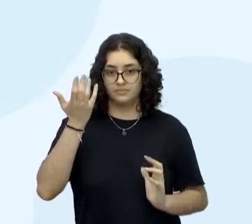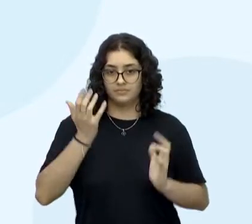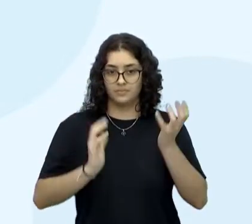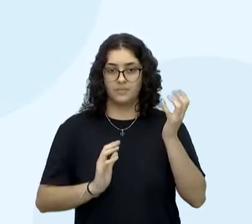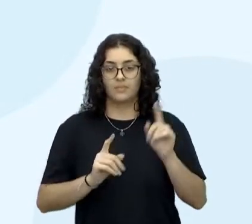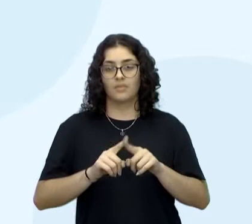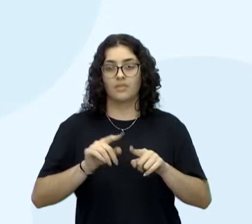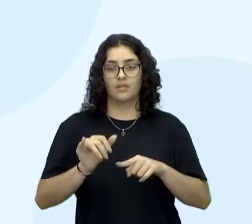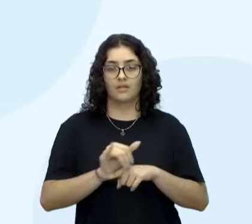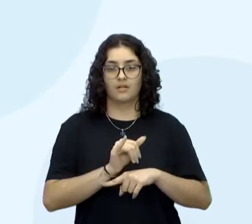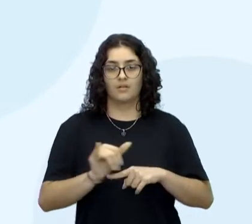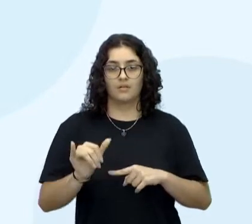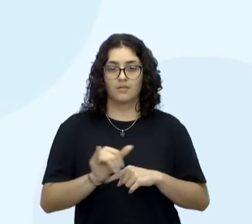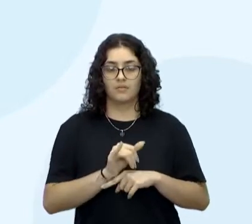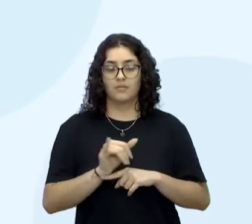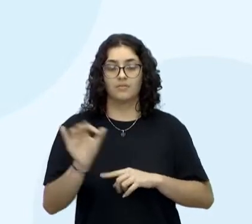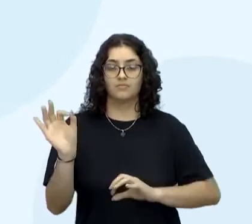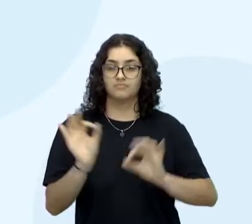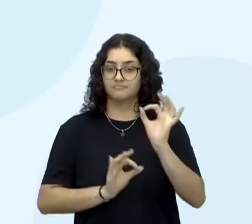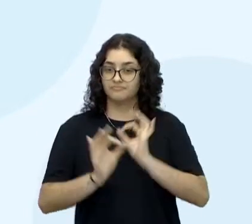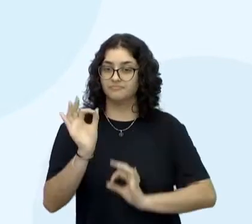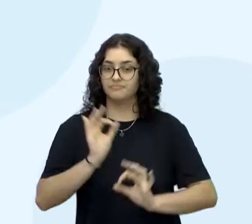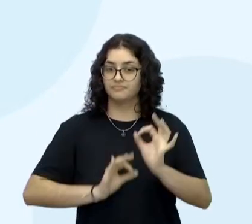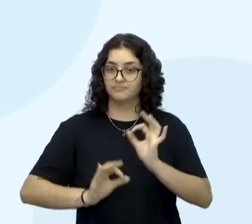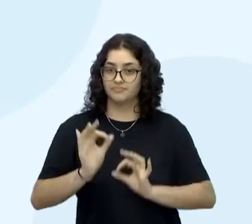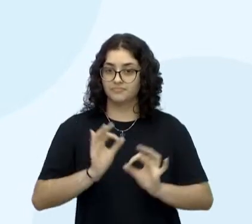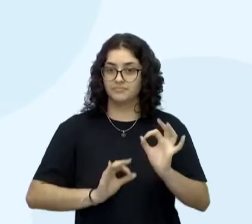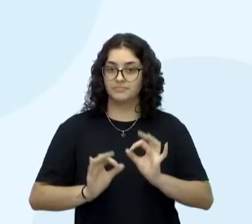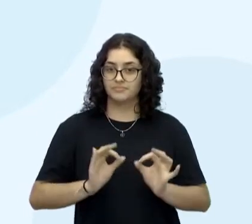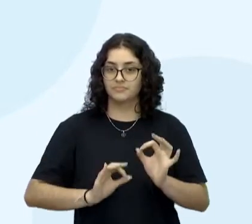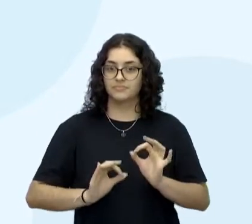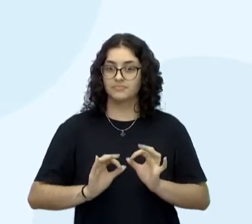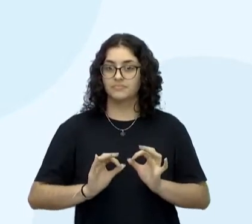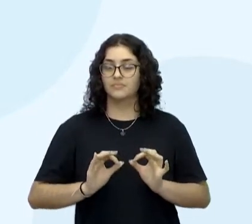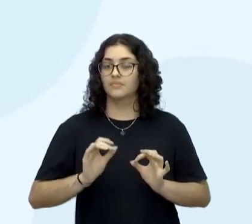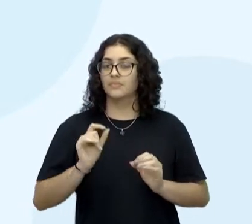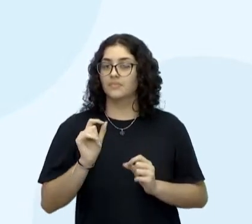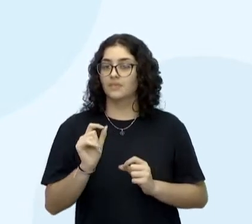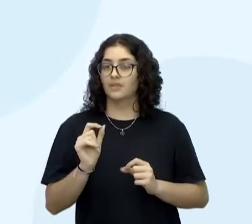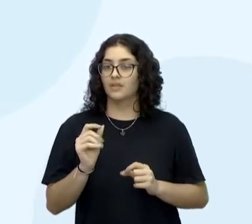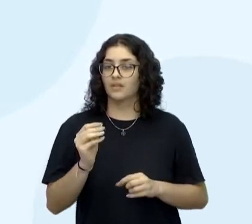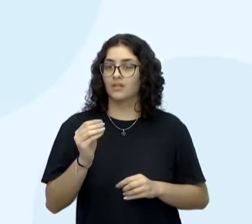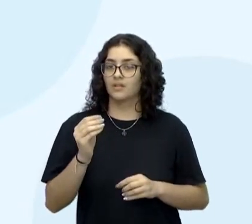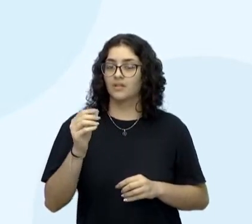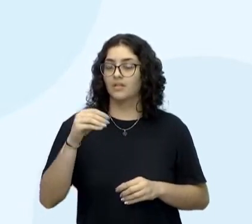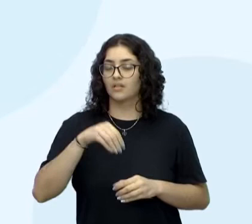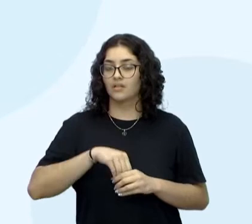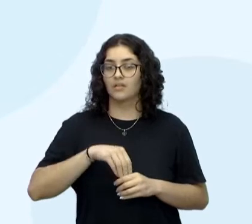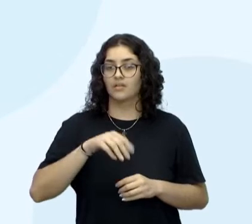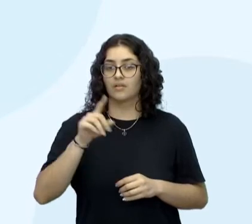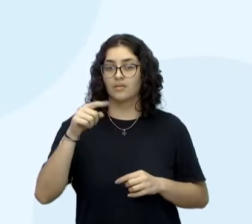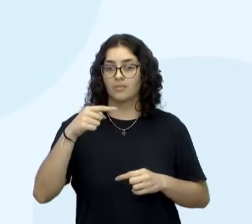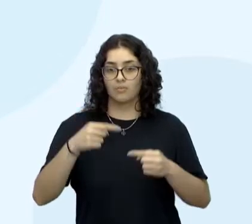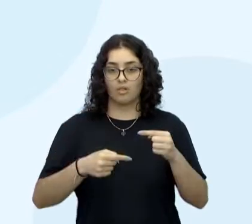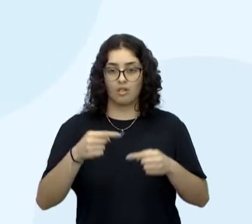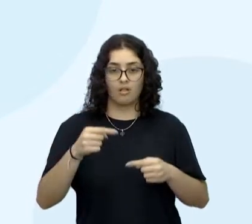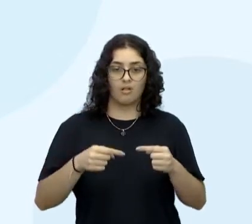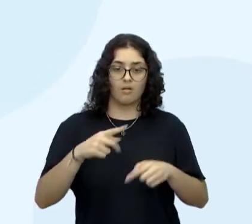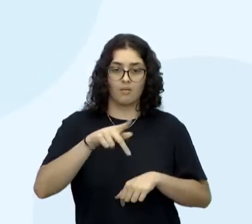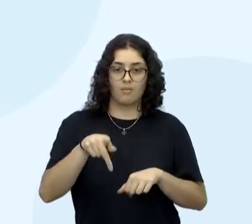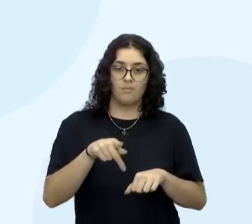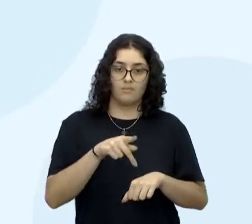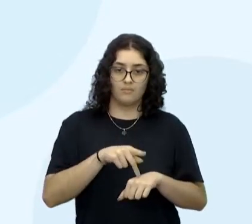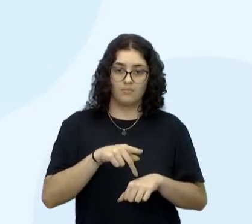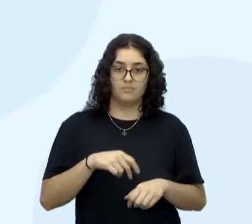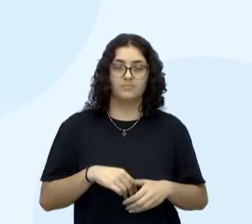em estratégias e planejamentos nacionais, ou seja, a gente tem a implantação de políticas